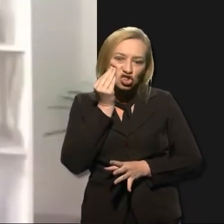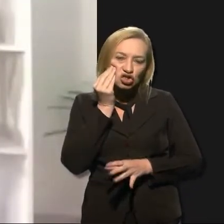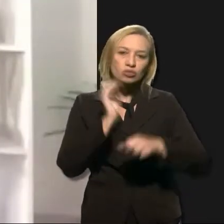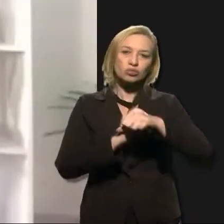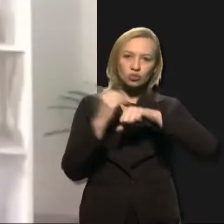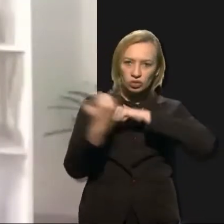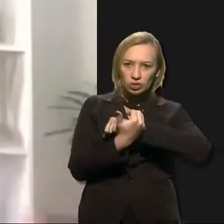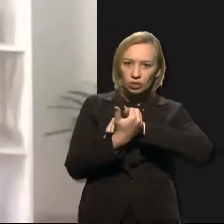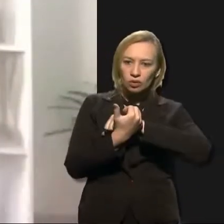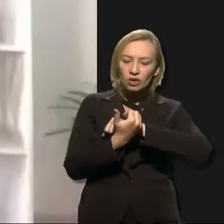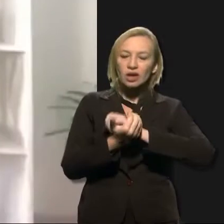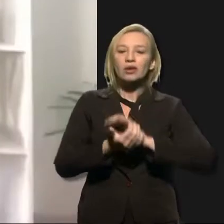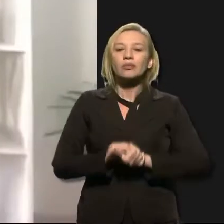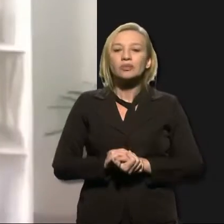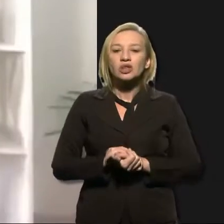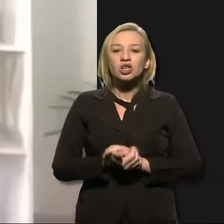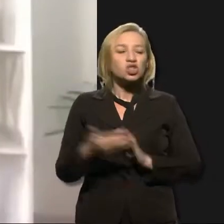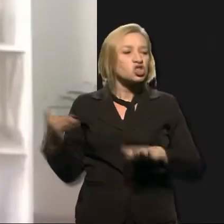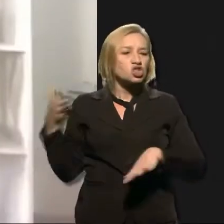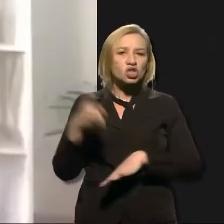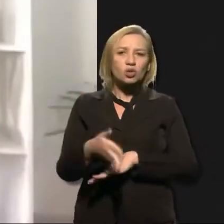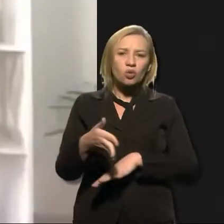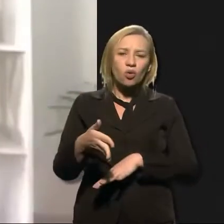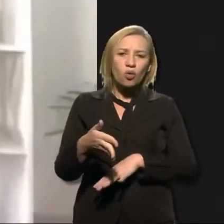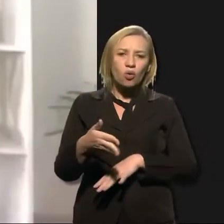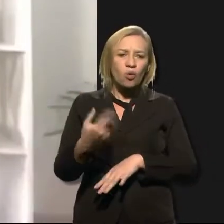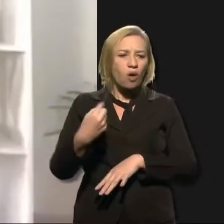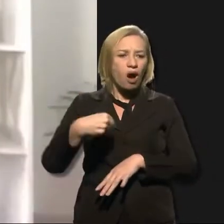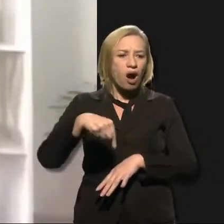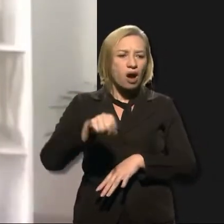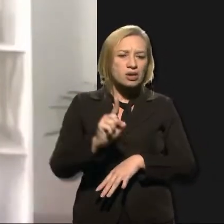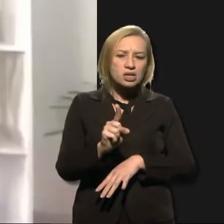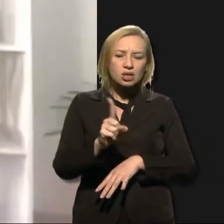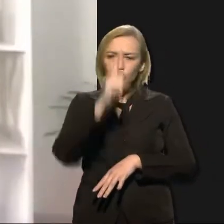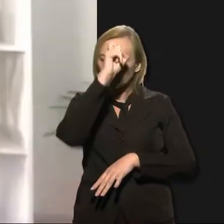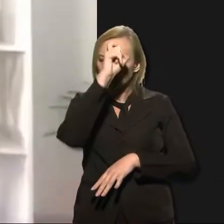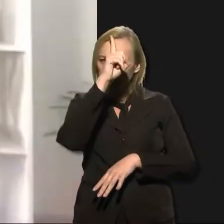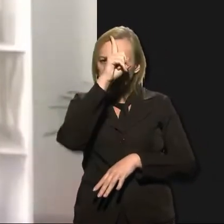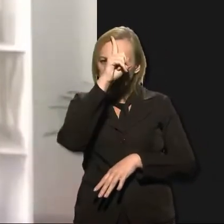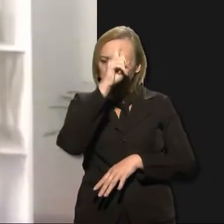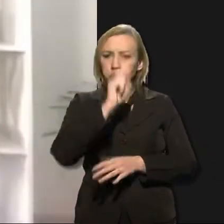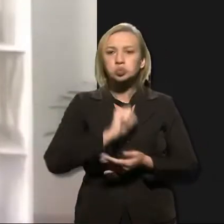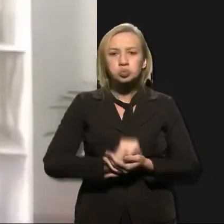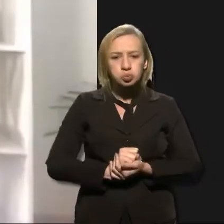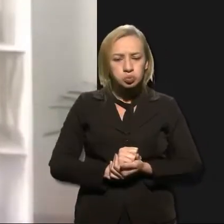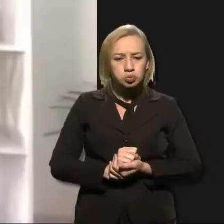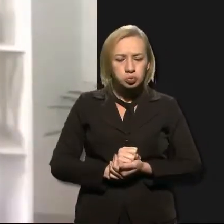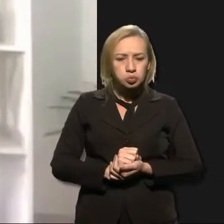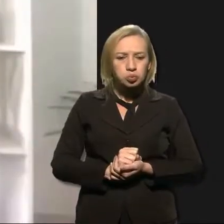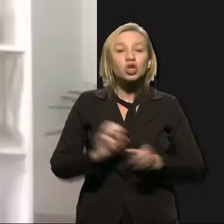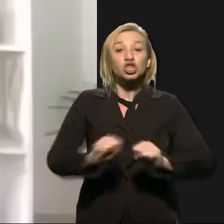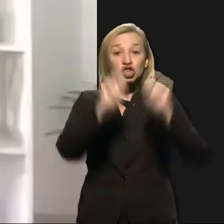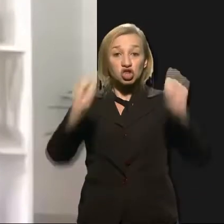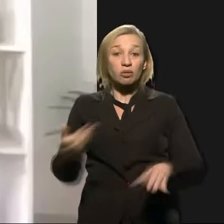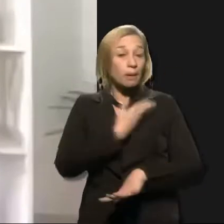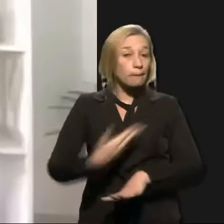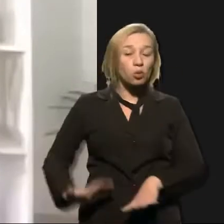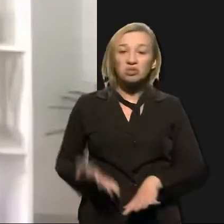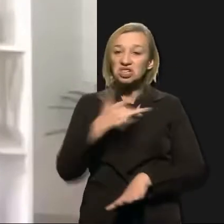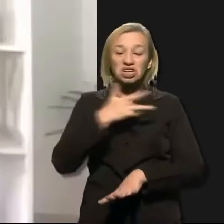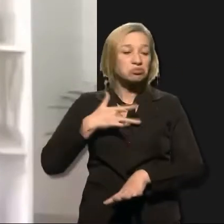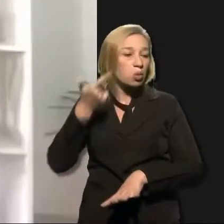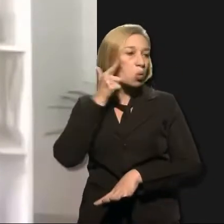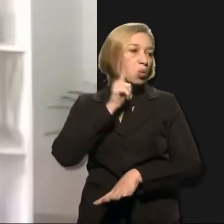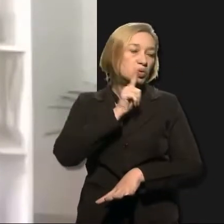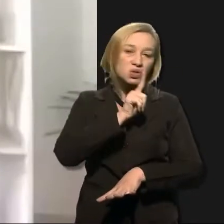efetivamente o diagnóstico de Covid-19, chegou aí ao hospital, enfim, ao sistema